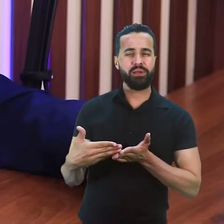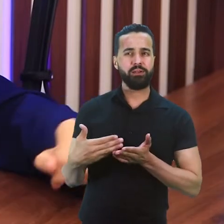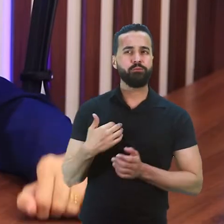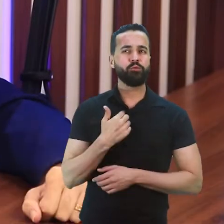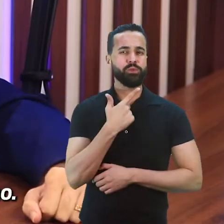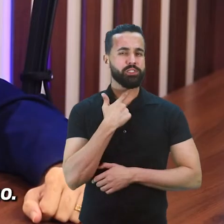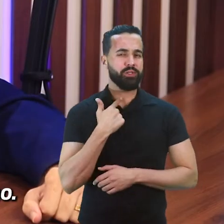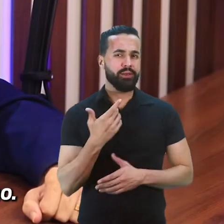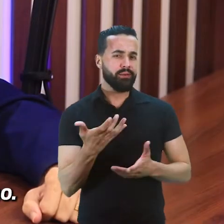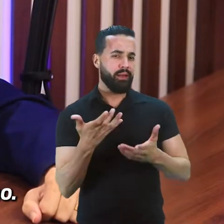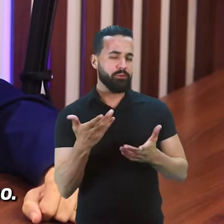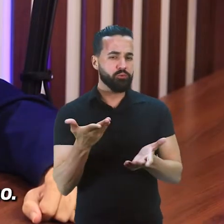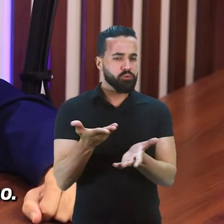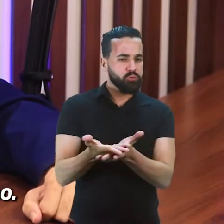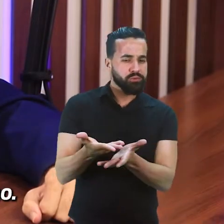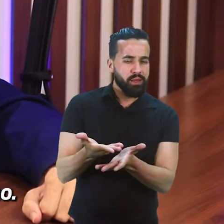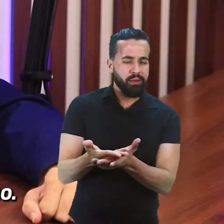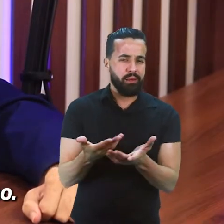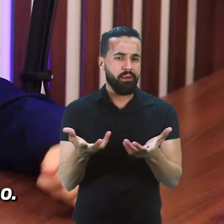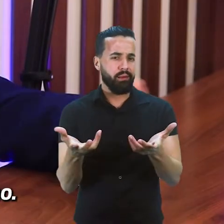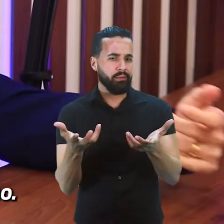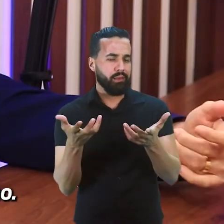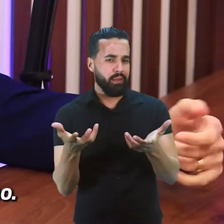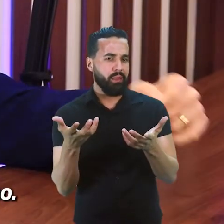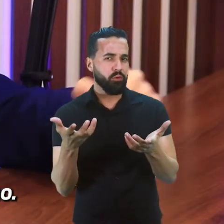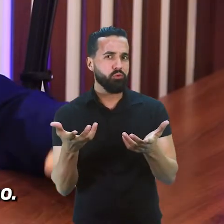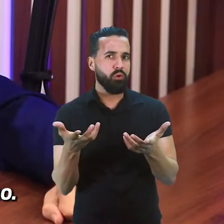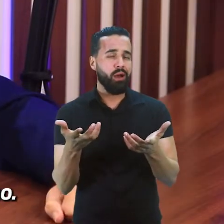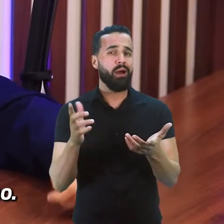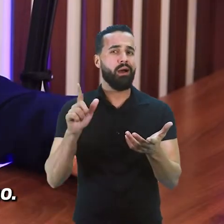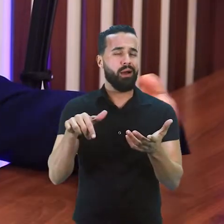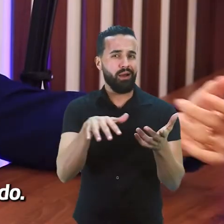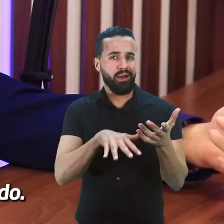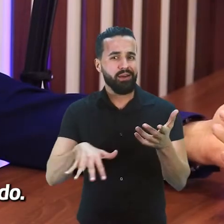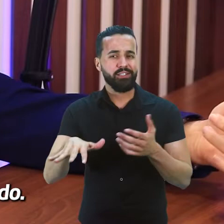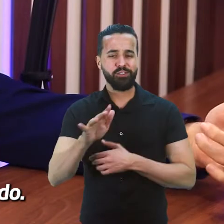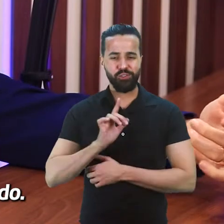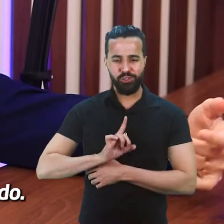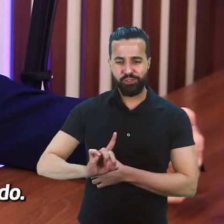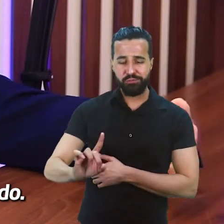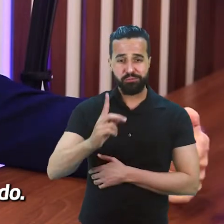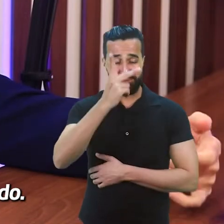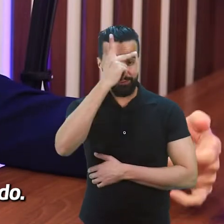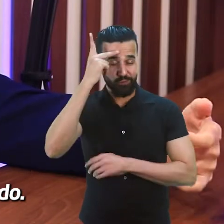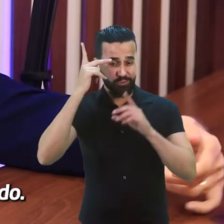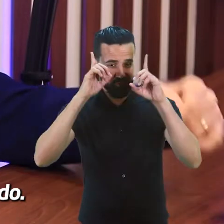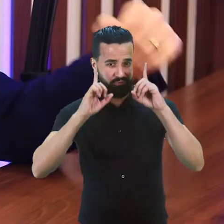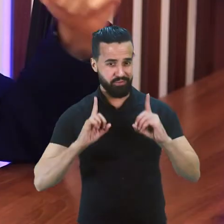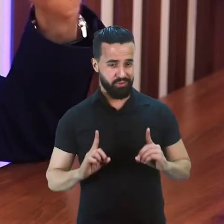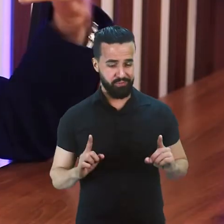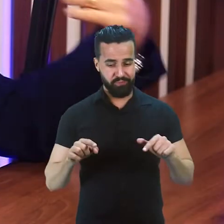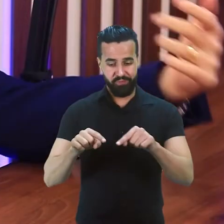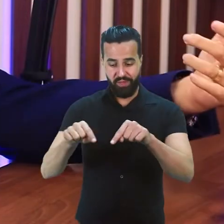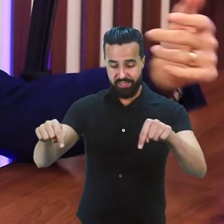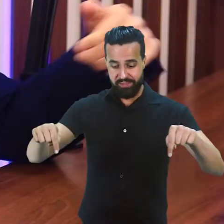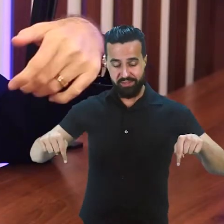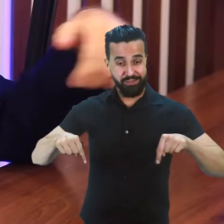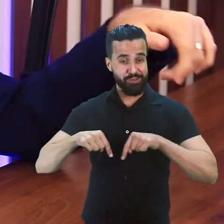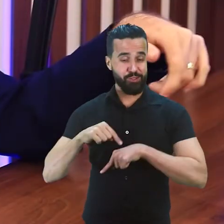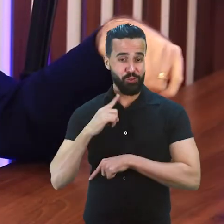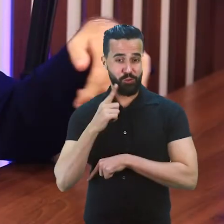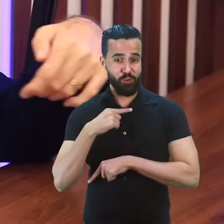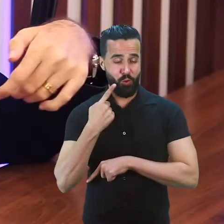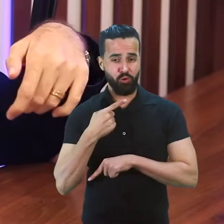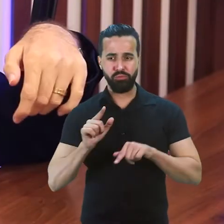coisa. Né? E aí eu comecei a estudar o direito da pessoa com deficiência mesmo. O escritório estava muito bem estruturado, né? Eu queria,